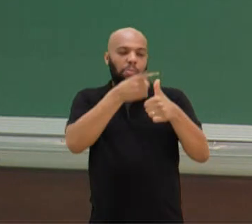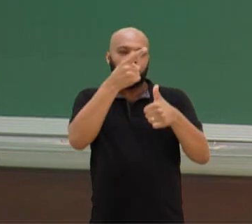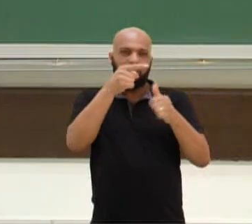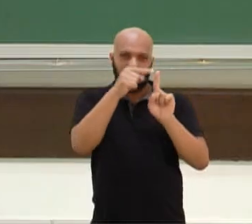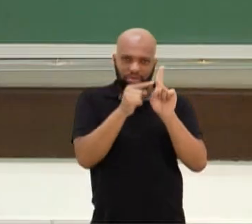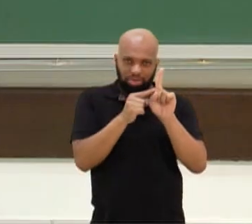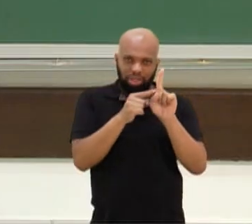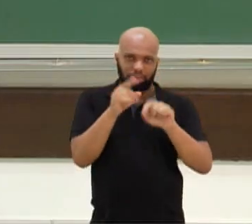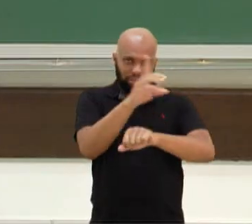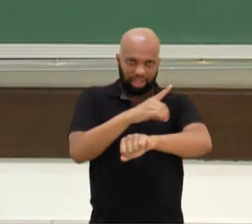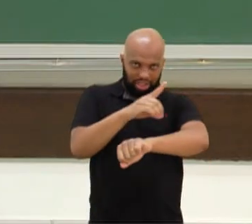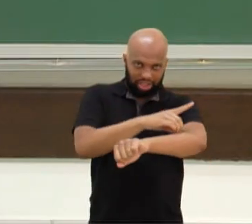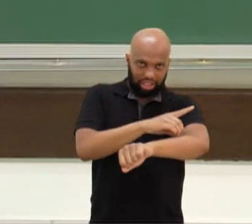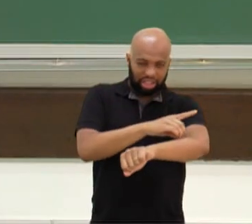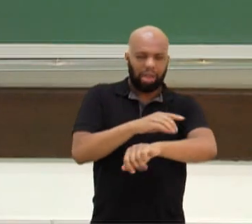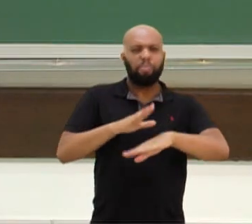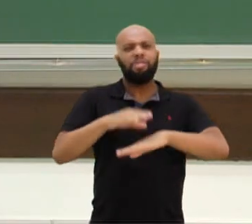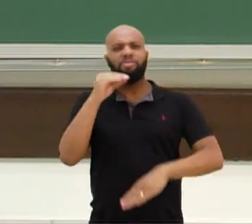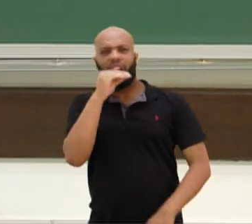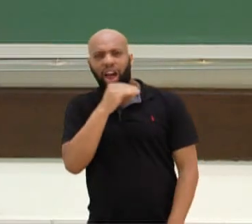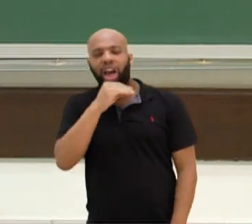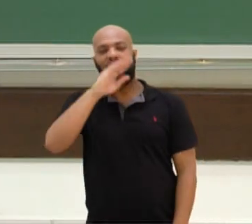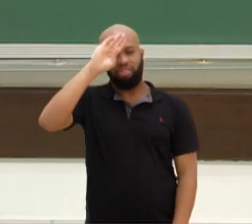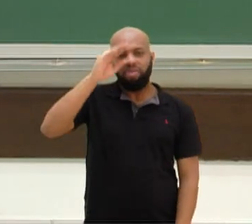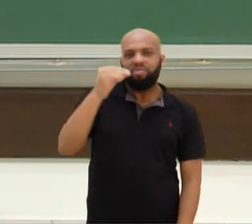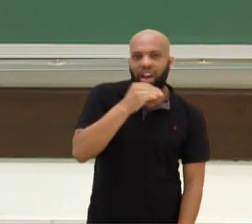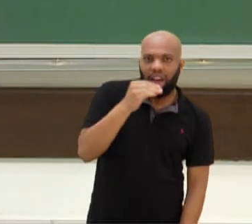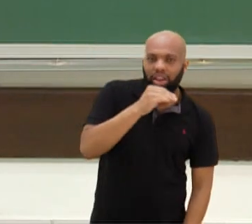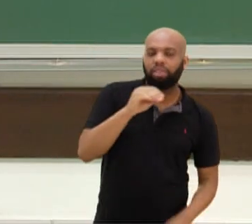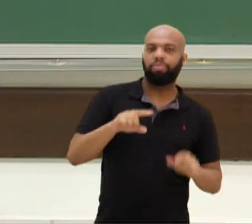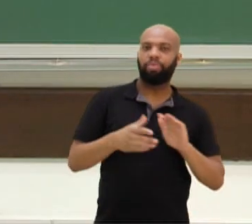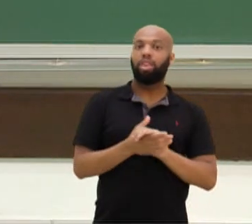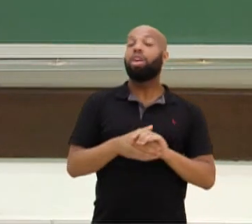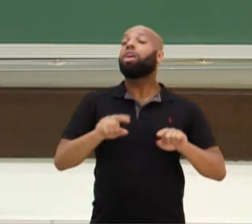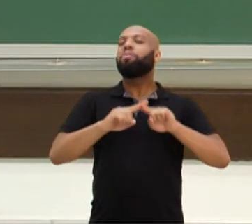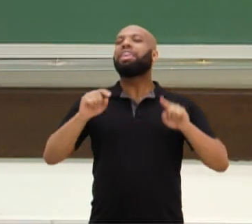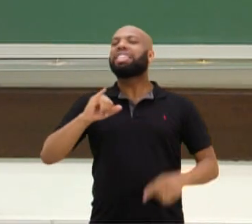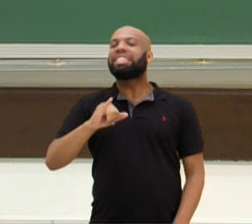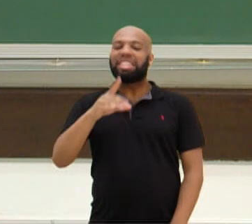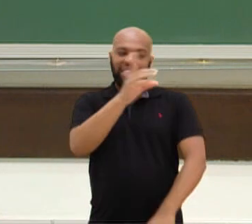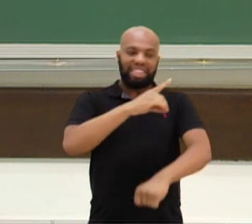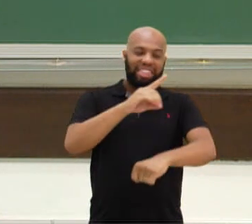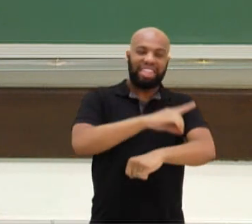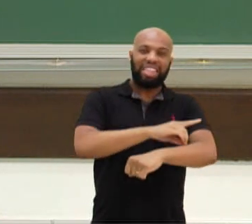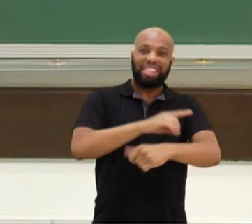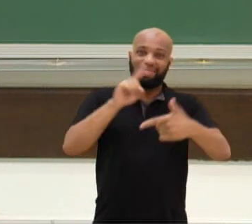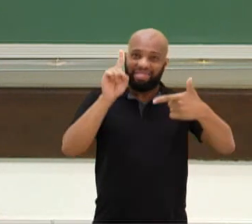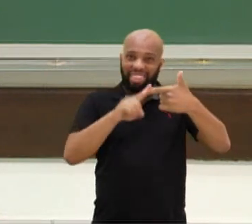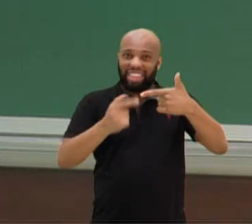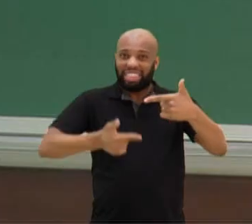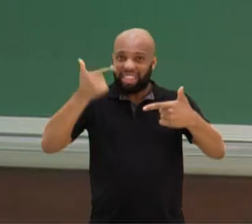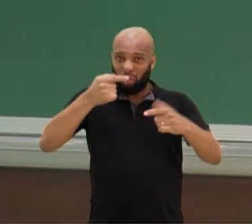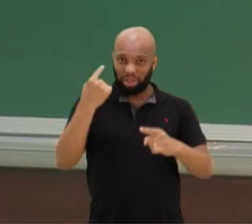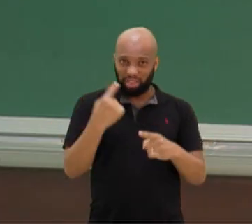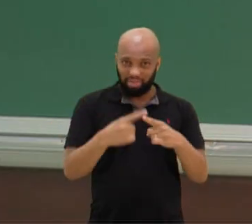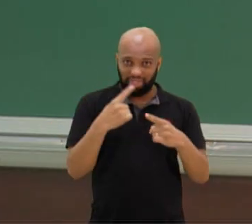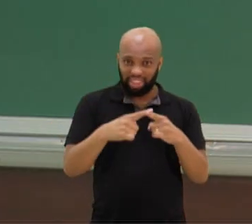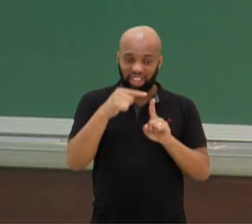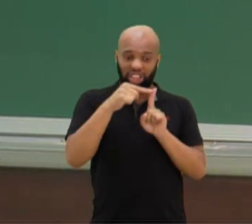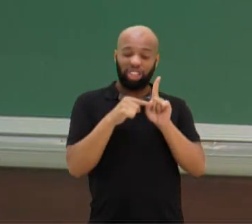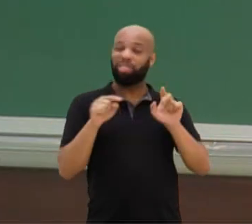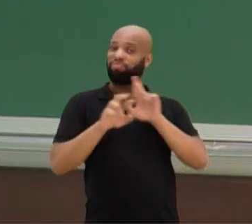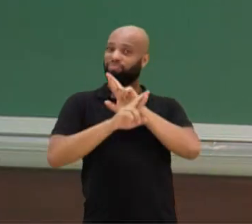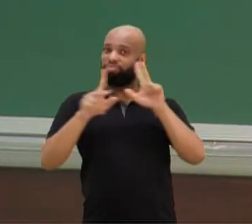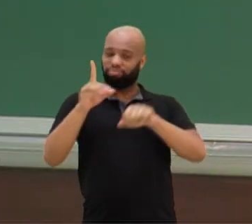mas dificilmente vai morrer por causa disso. O problema é quando ela pega a dengue pela segunda vez. Quando ela pega a dengue pela segunda vez, um sorotipo